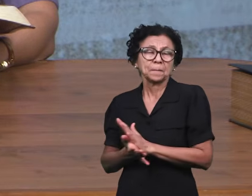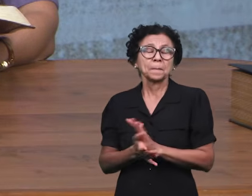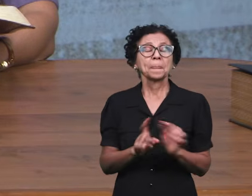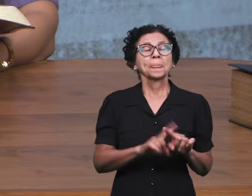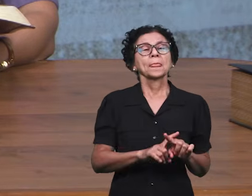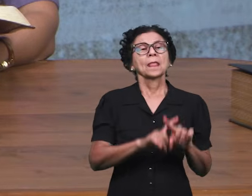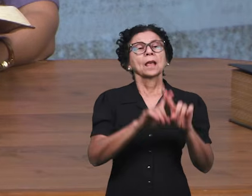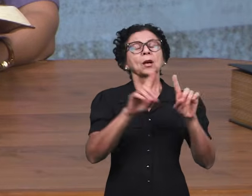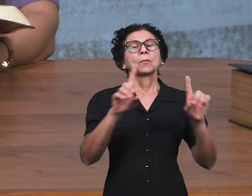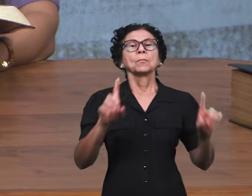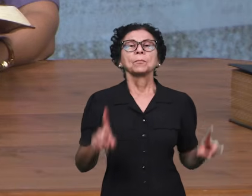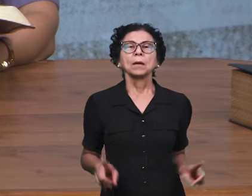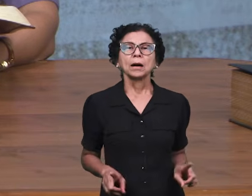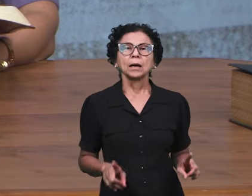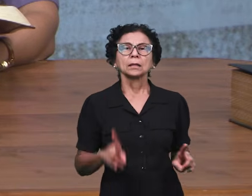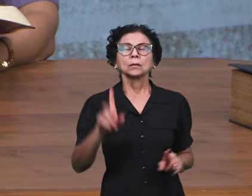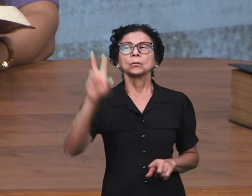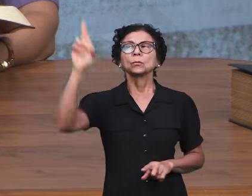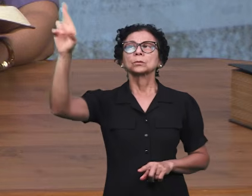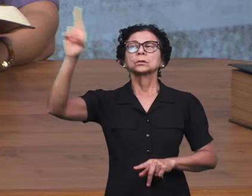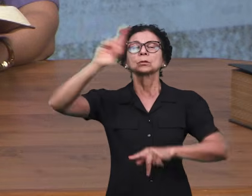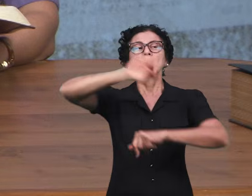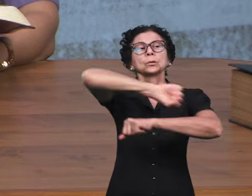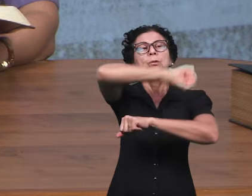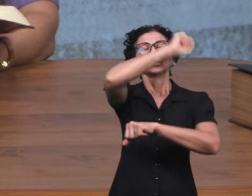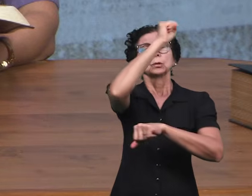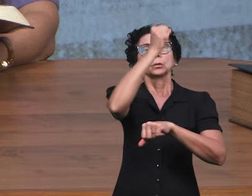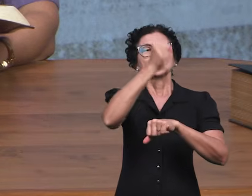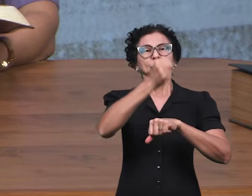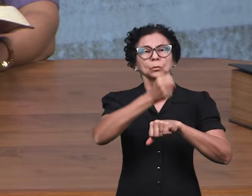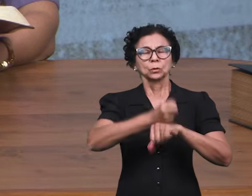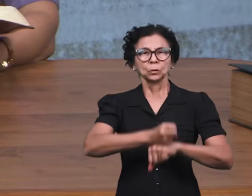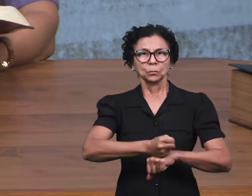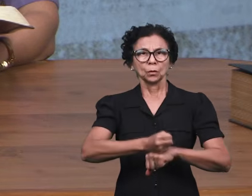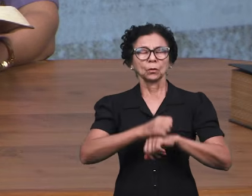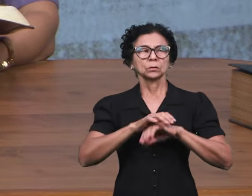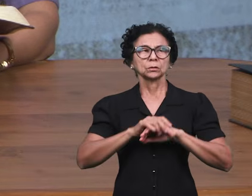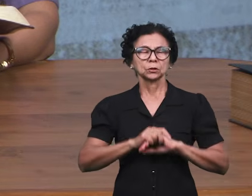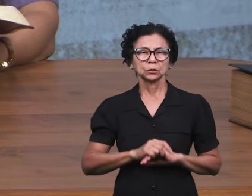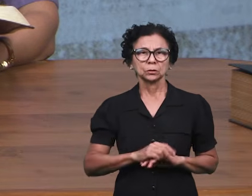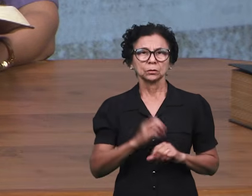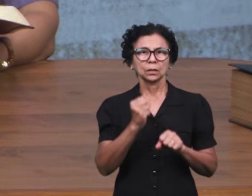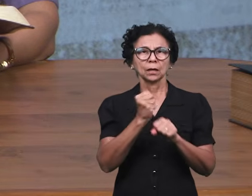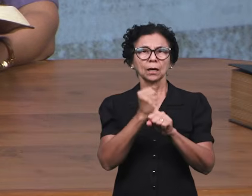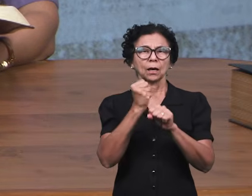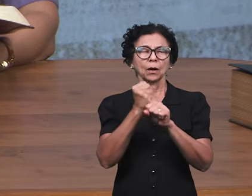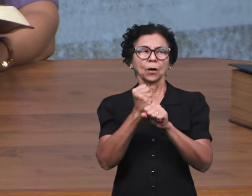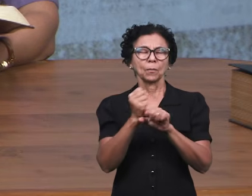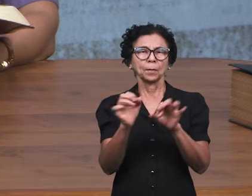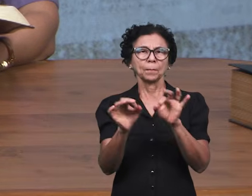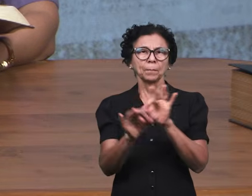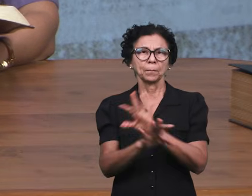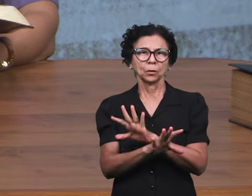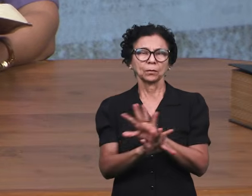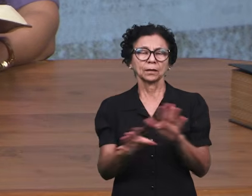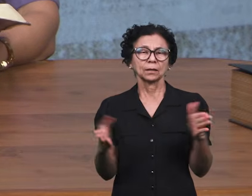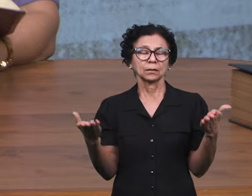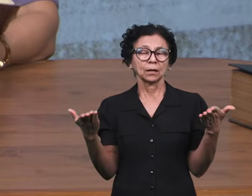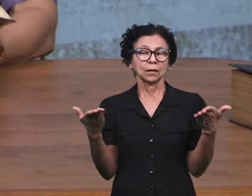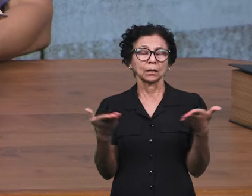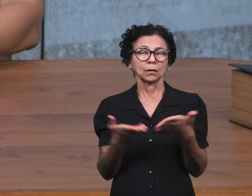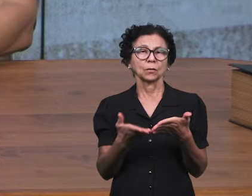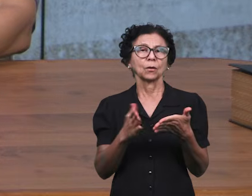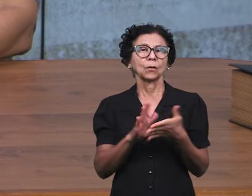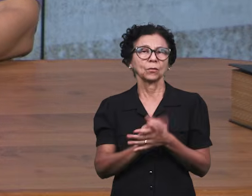obra no monte de Sião e em Jerusalém, então visitarei o fruto